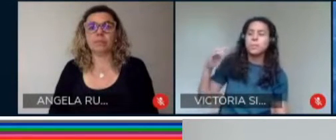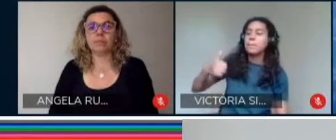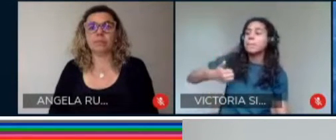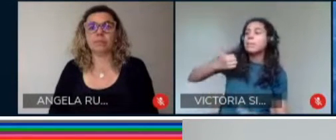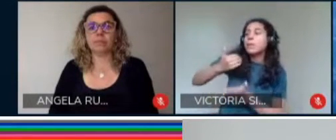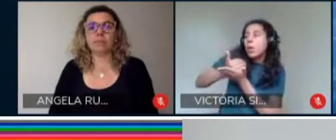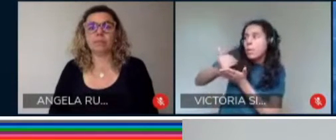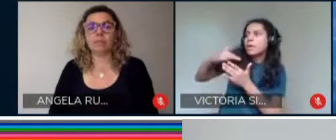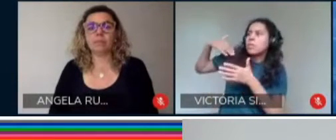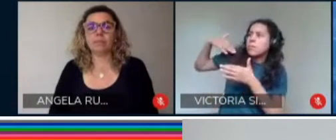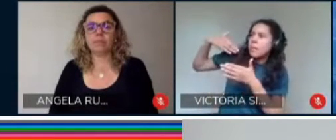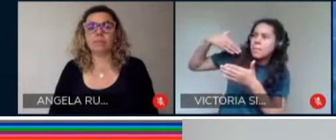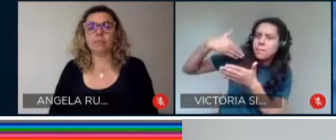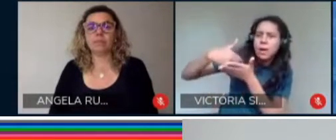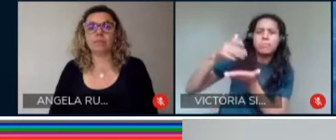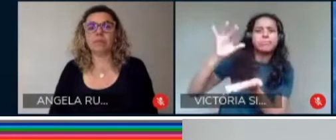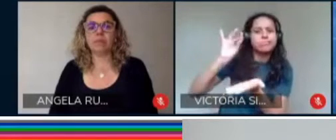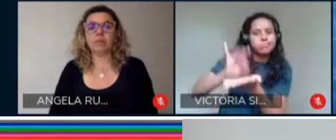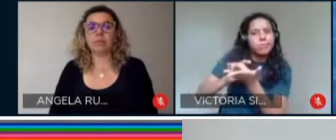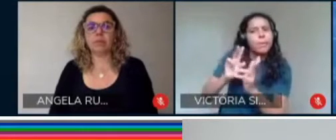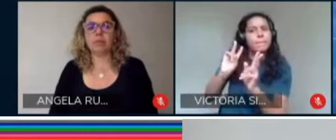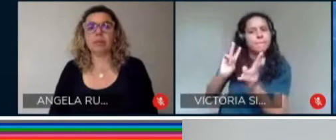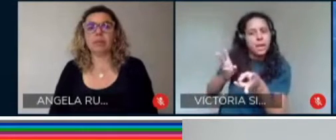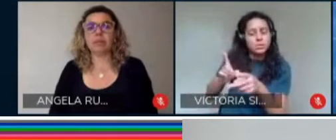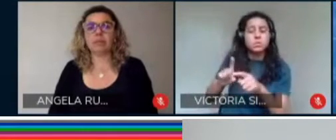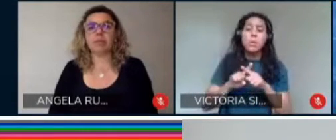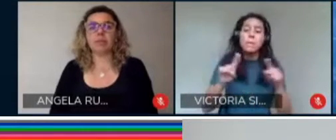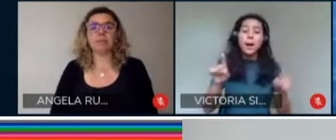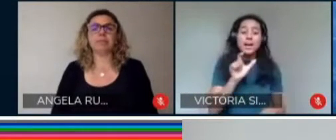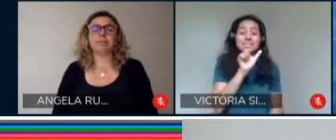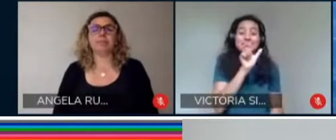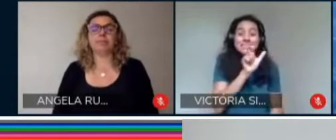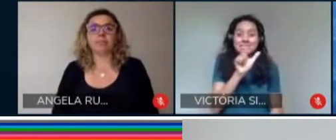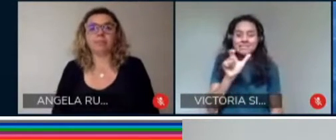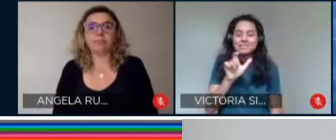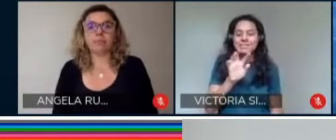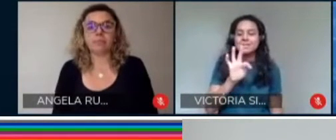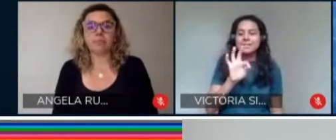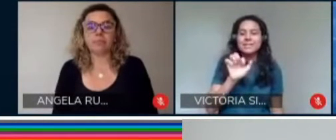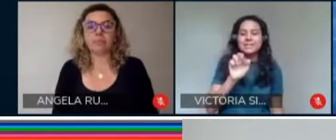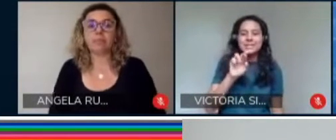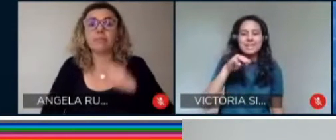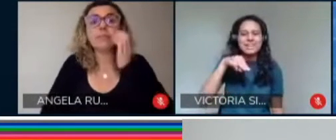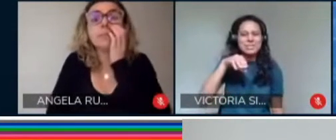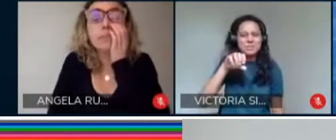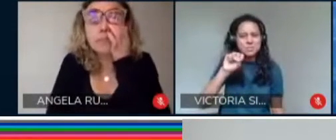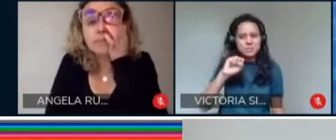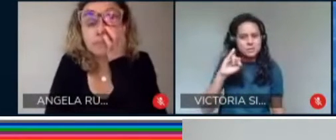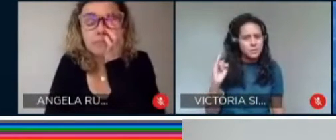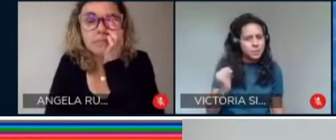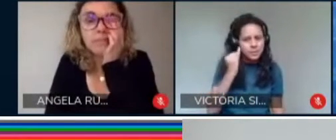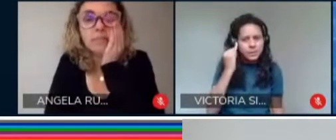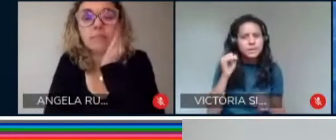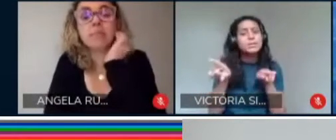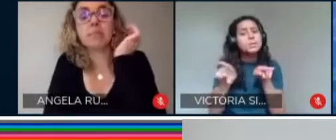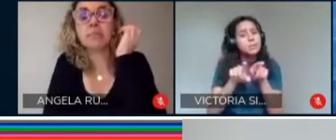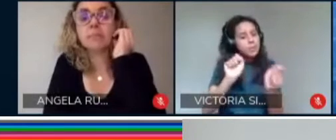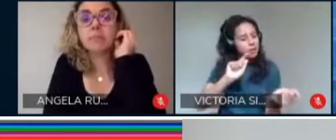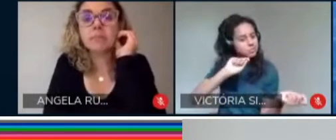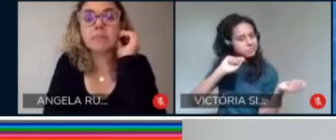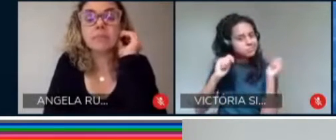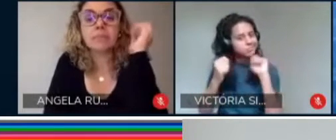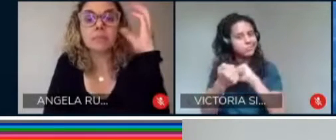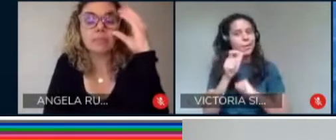termos relevantes, eles podem se tornar palavras-chave, e para publicar em revistas, por exemplo, para colocar nos meus